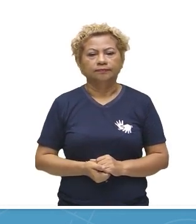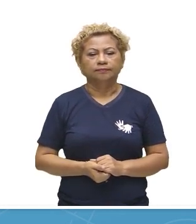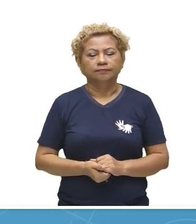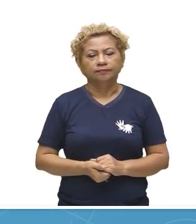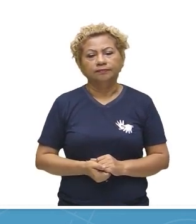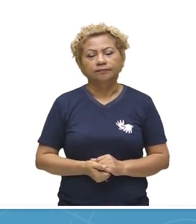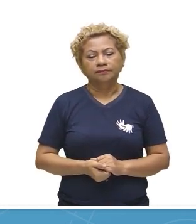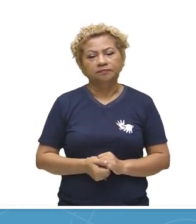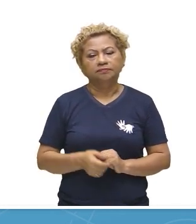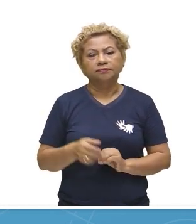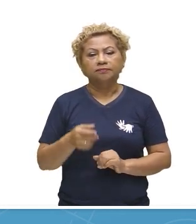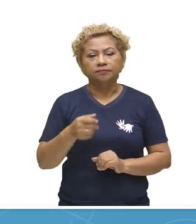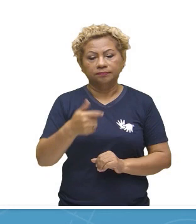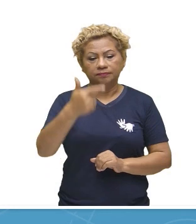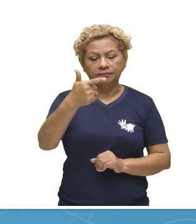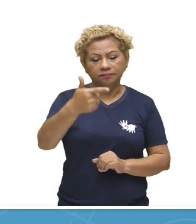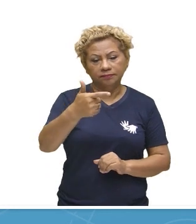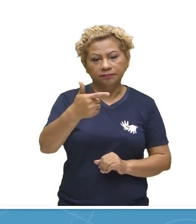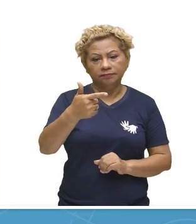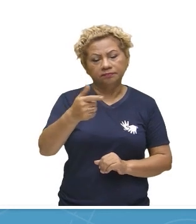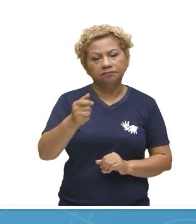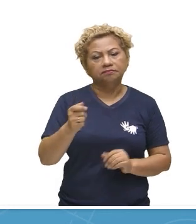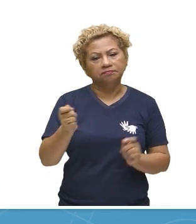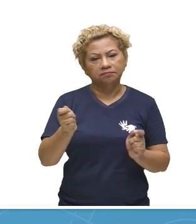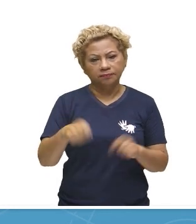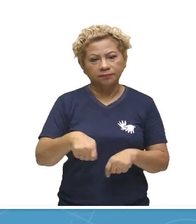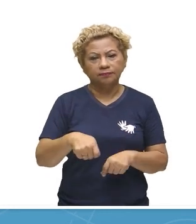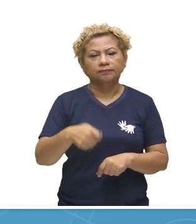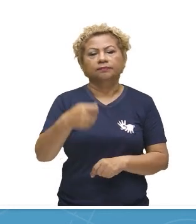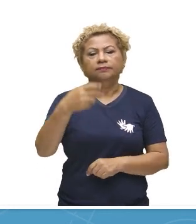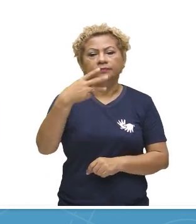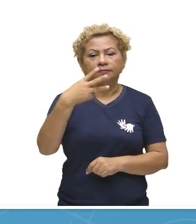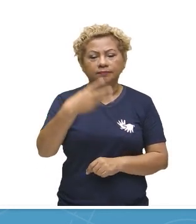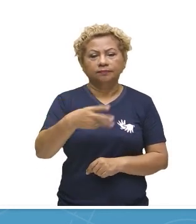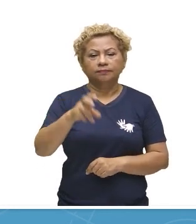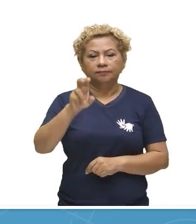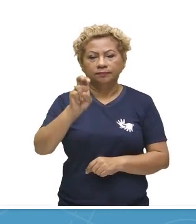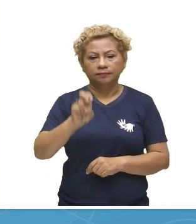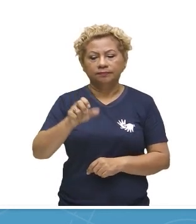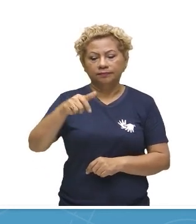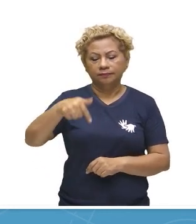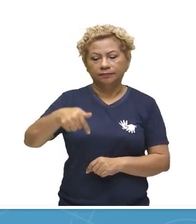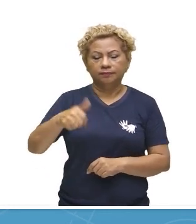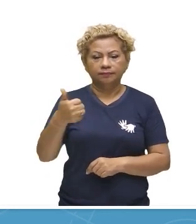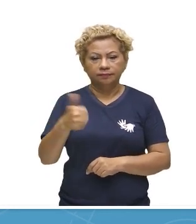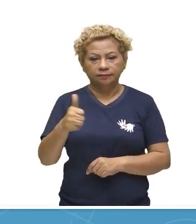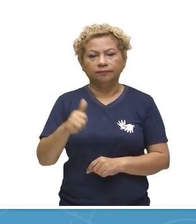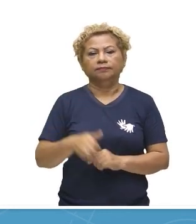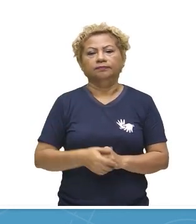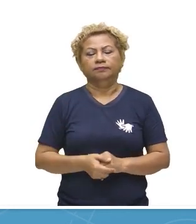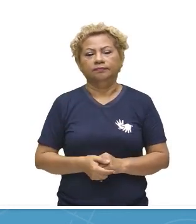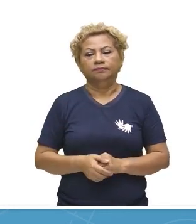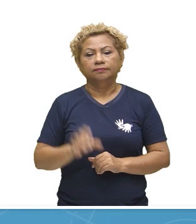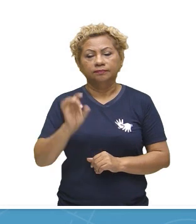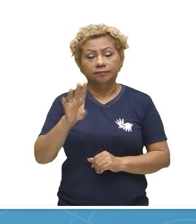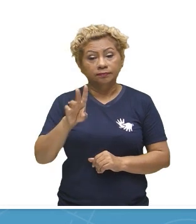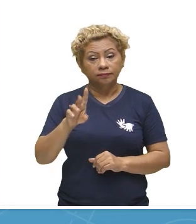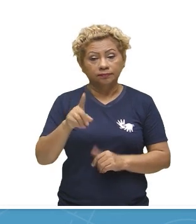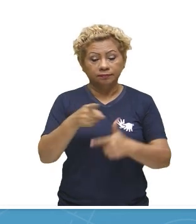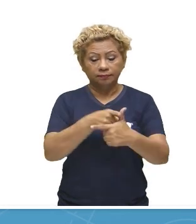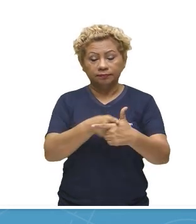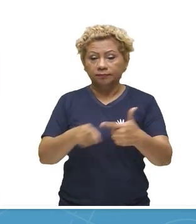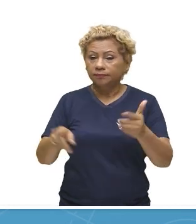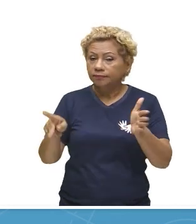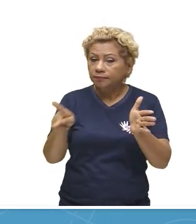3, 5, 7, 11. Esses números aí só dá para dividir por ele mesmo